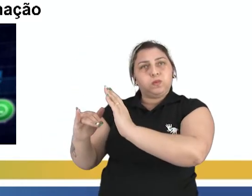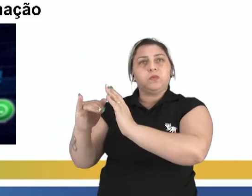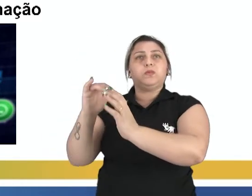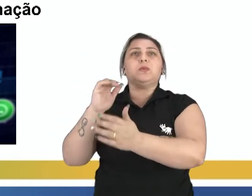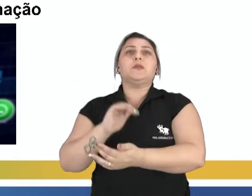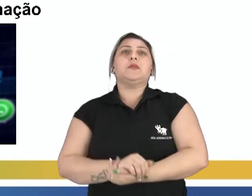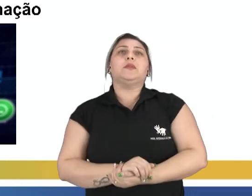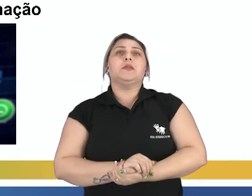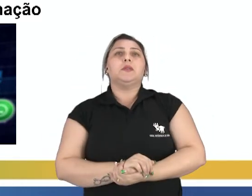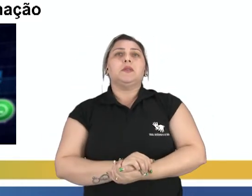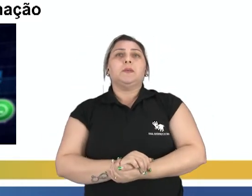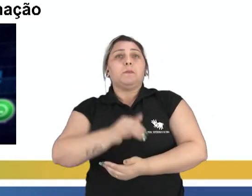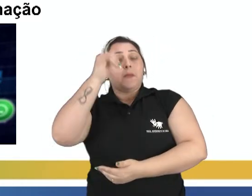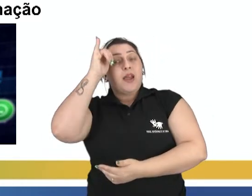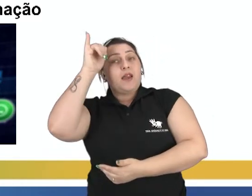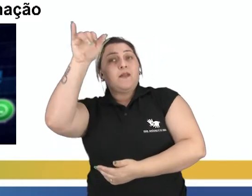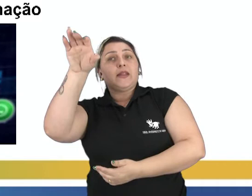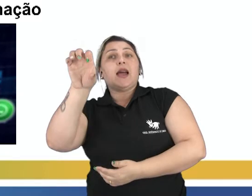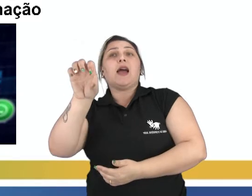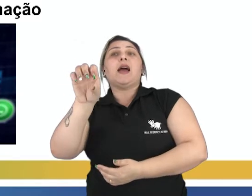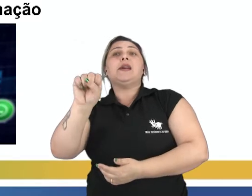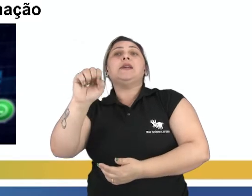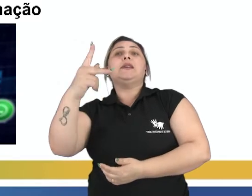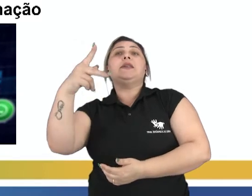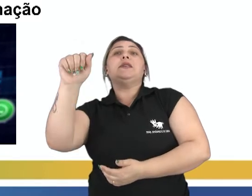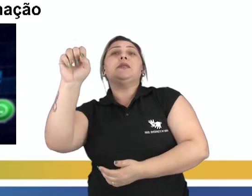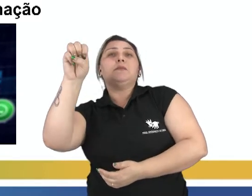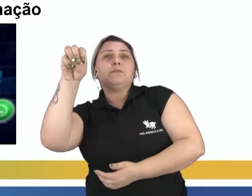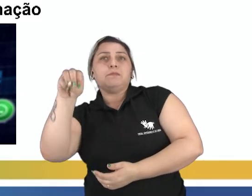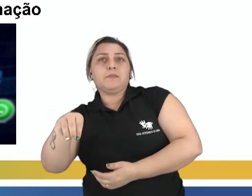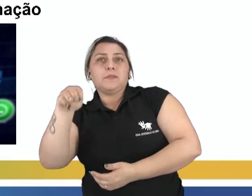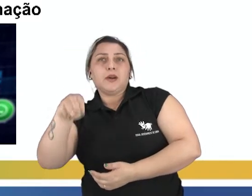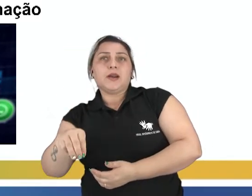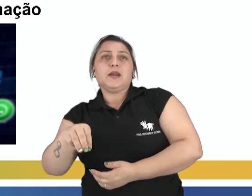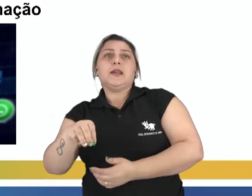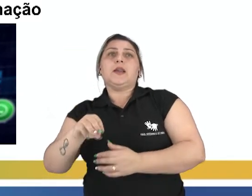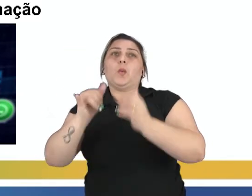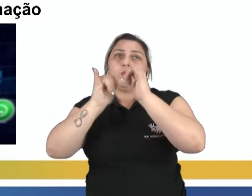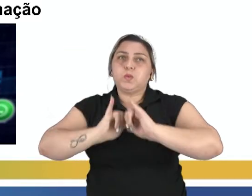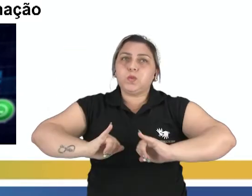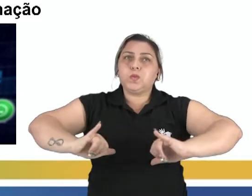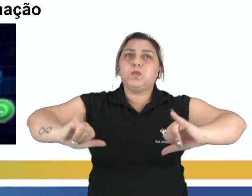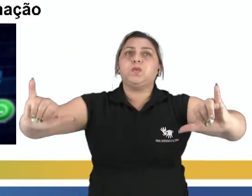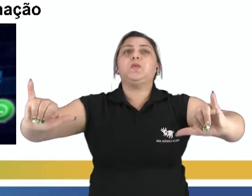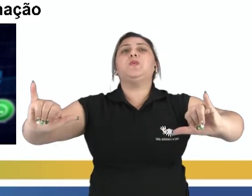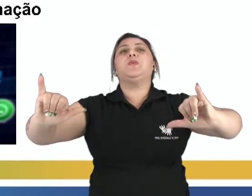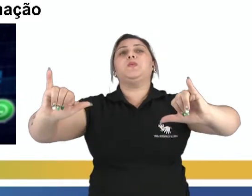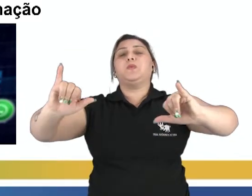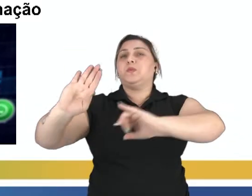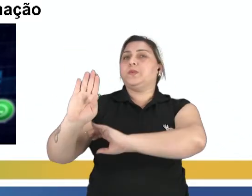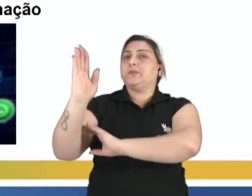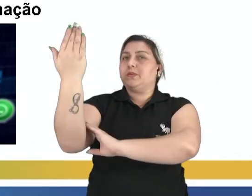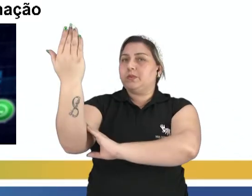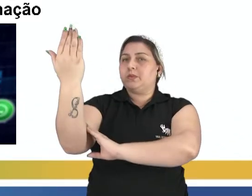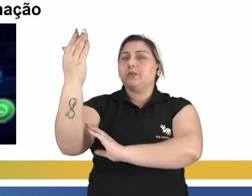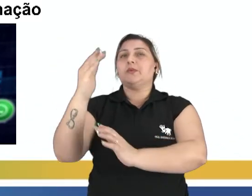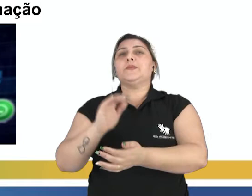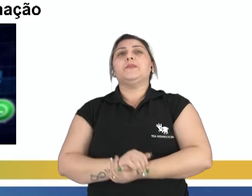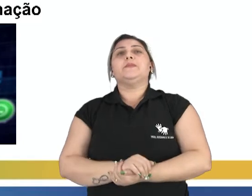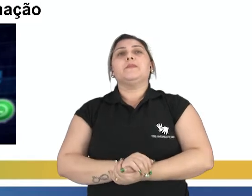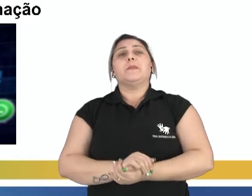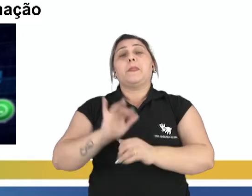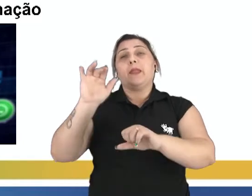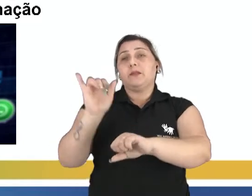uma mensagem pode ser encaminhada, de modo a evitar o spam e a disseminação massiva de notícias falsas, tá